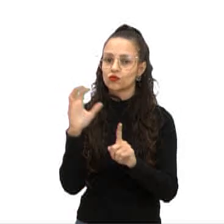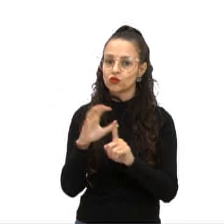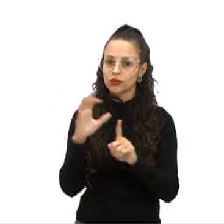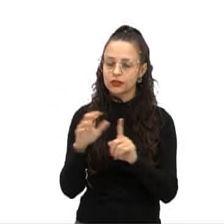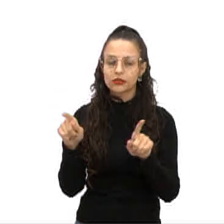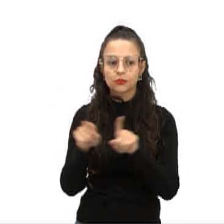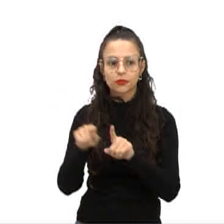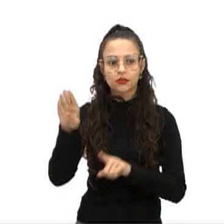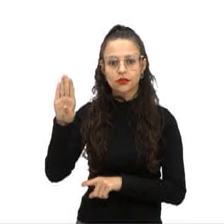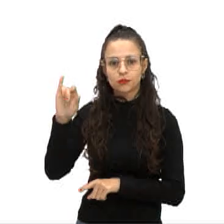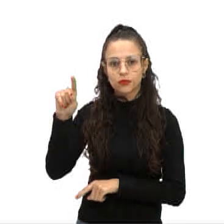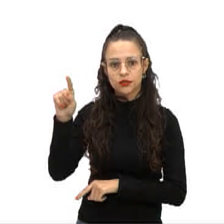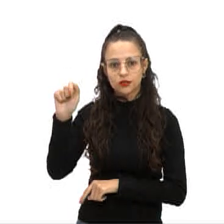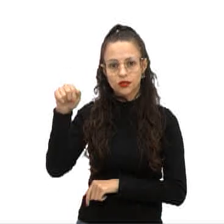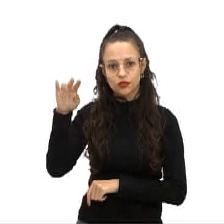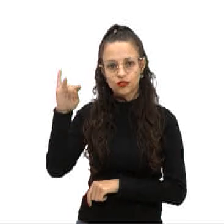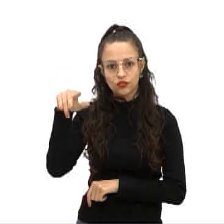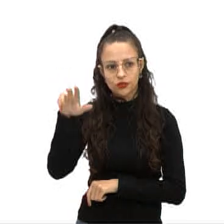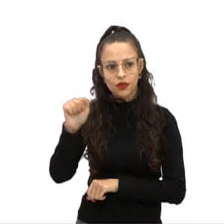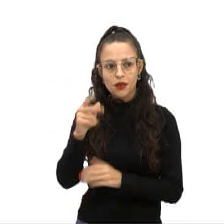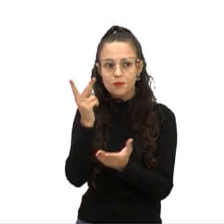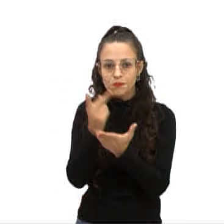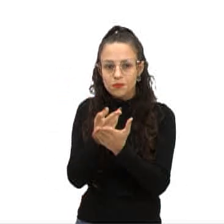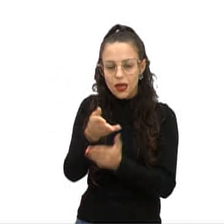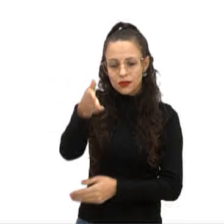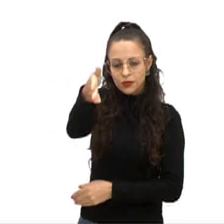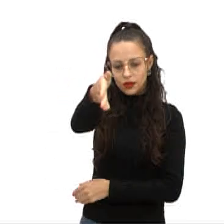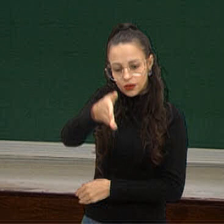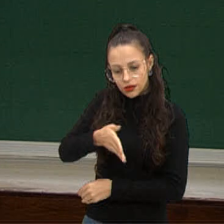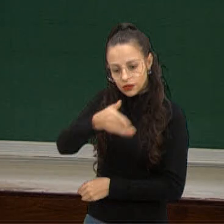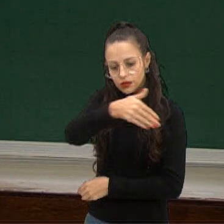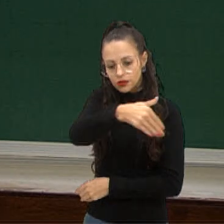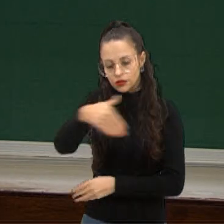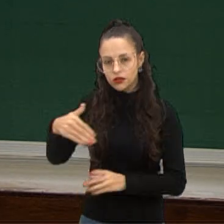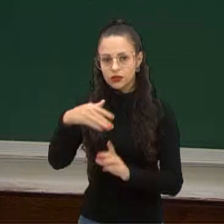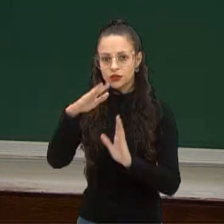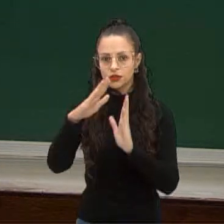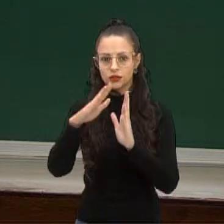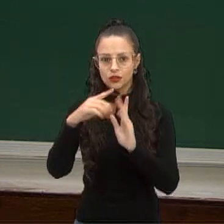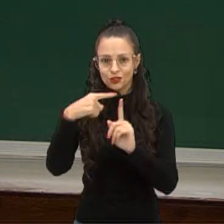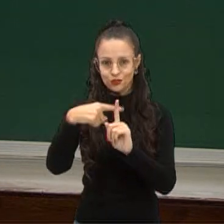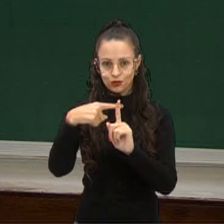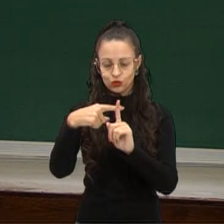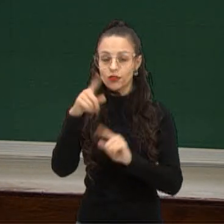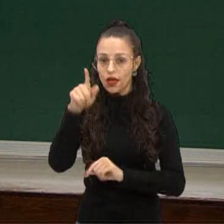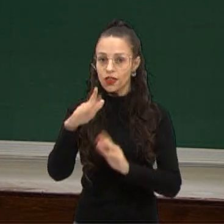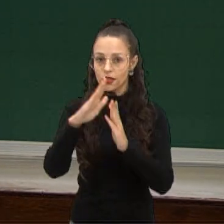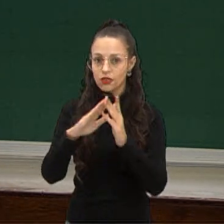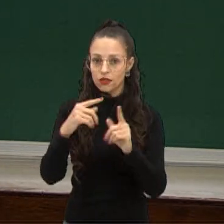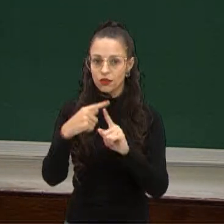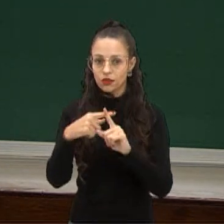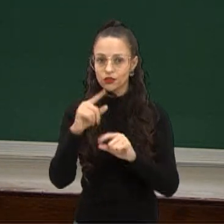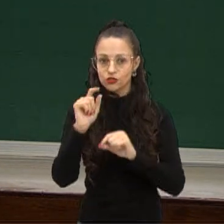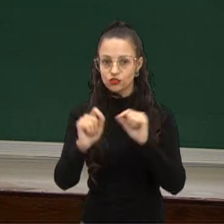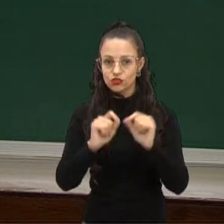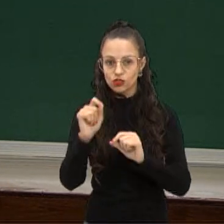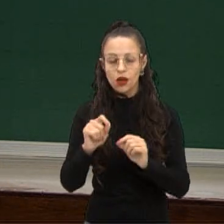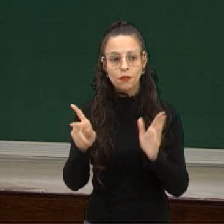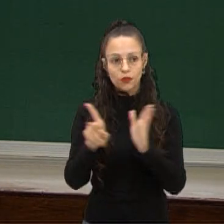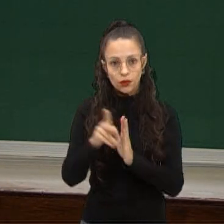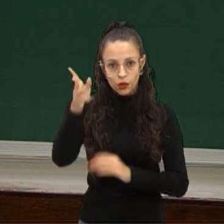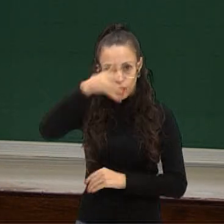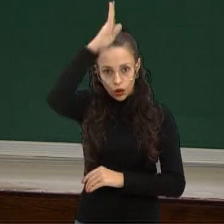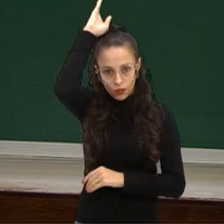pouquinho bizantina, que ela tem a mesma cruz, é por isso que a gente sabe que ela é uma catedral, uma igreja, né, do